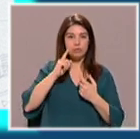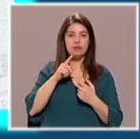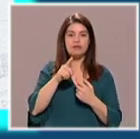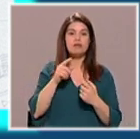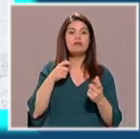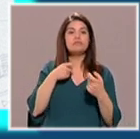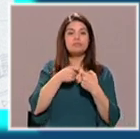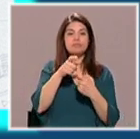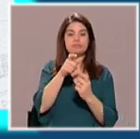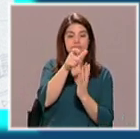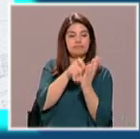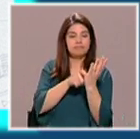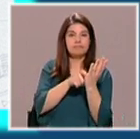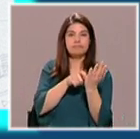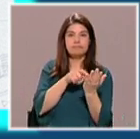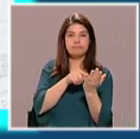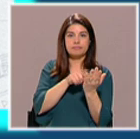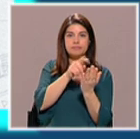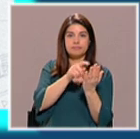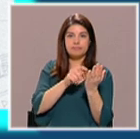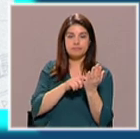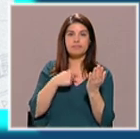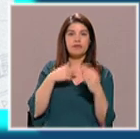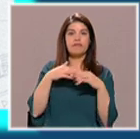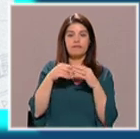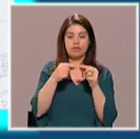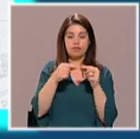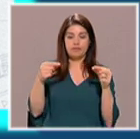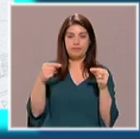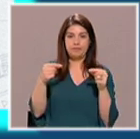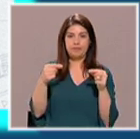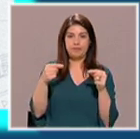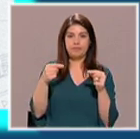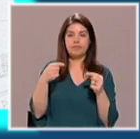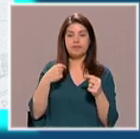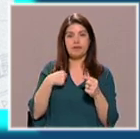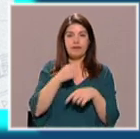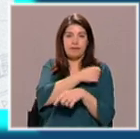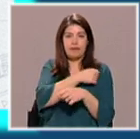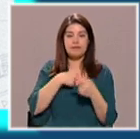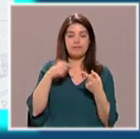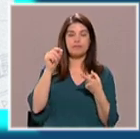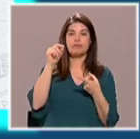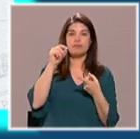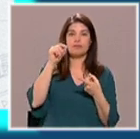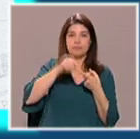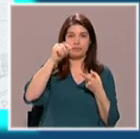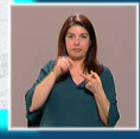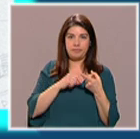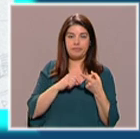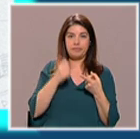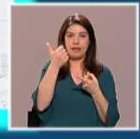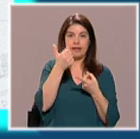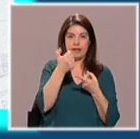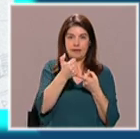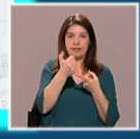glicosímetro, que é nada mais um dispositivo em que se coloca uma palheta, dá-se uma simples picada no dedo, essa gota de sangue